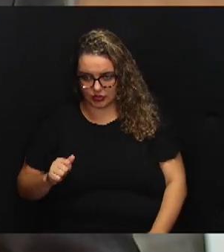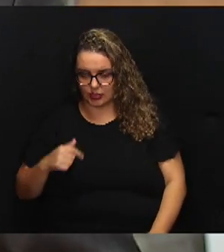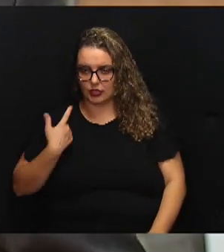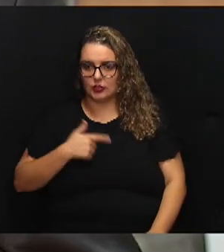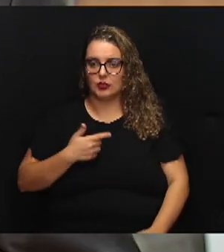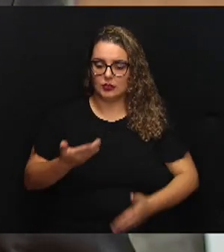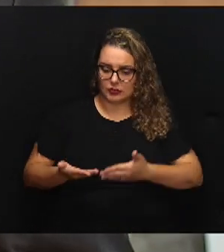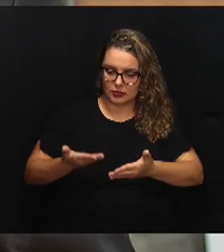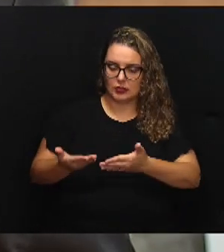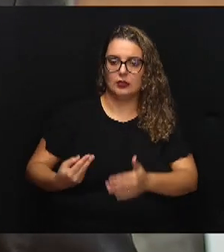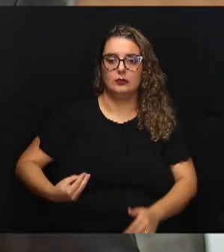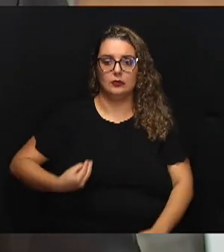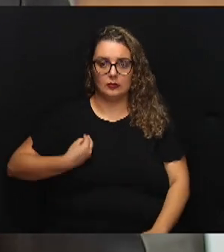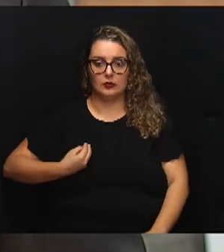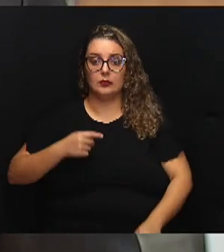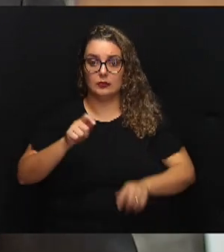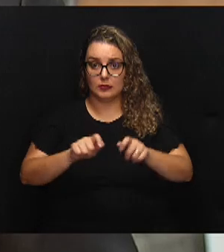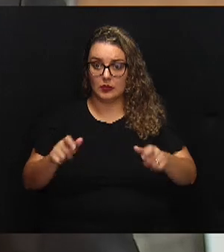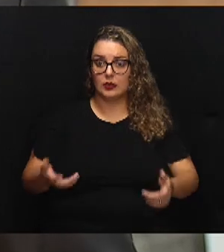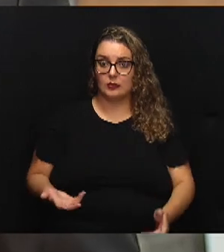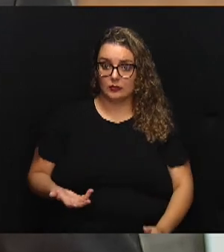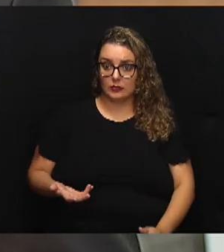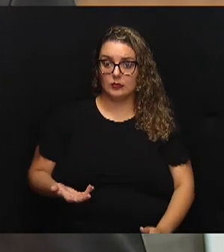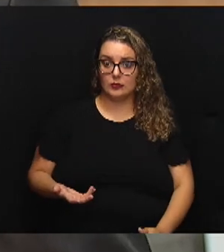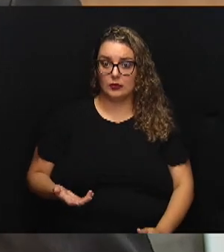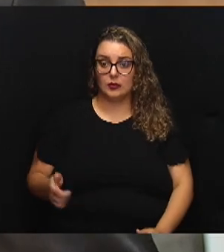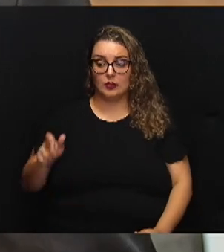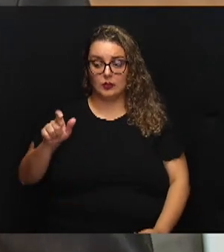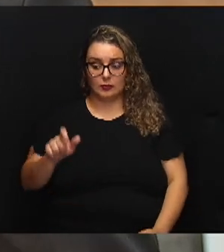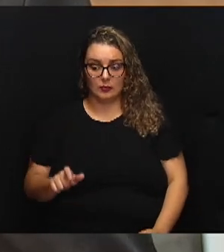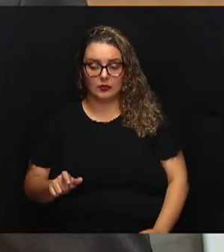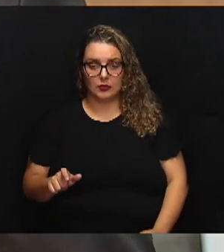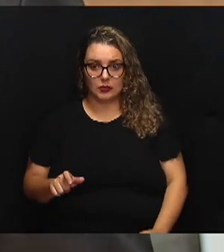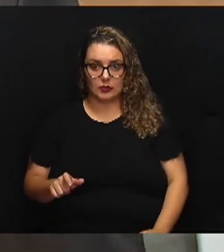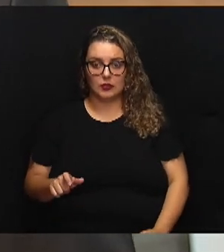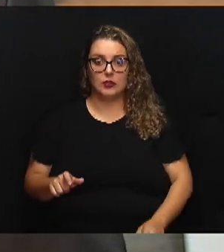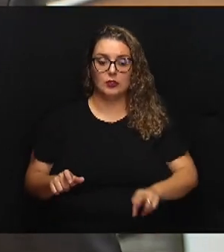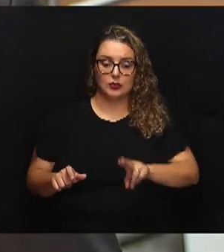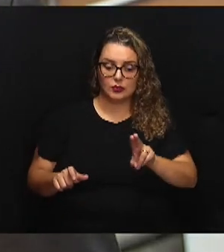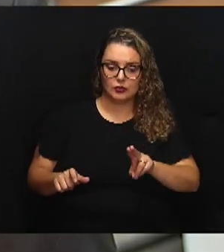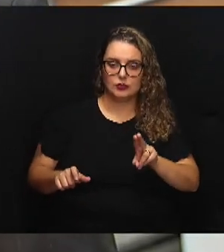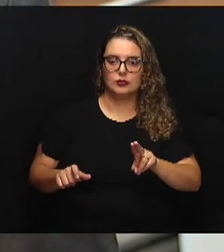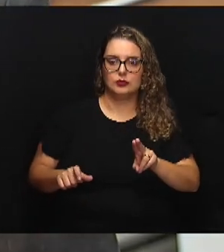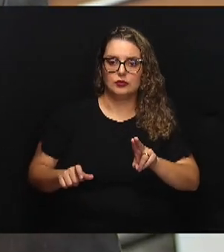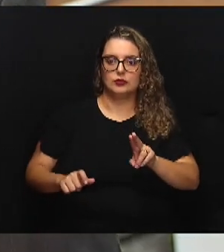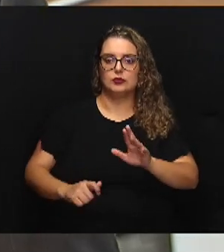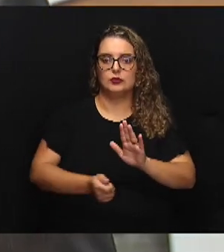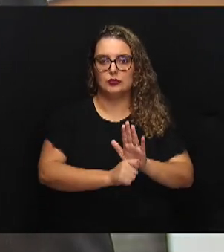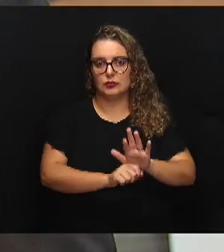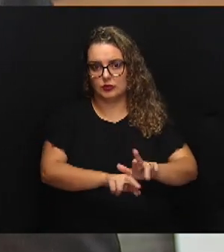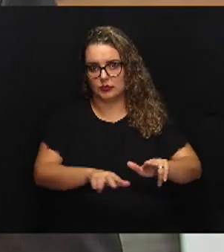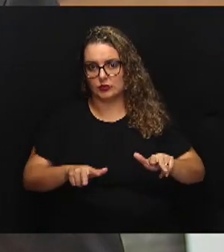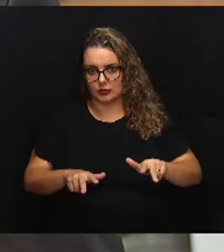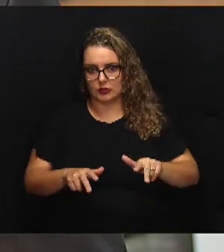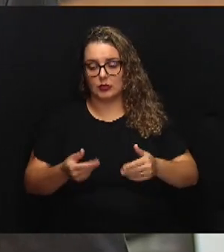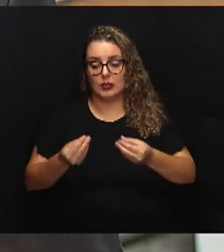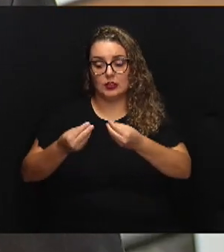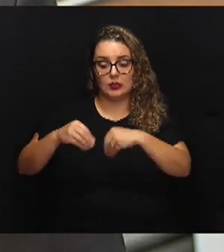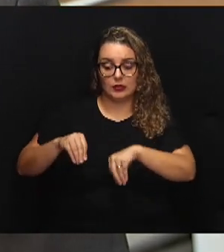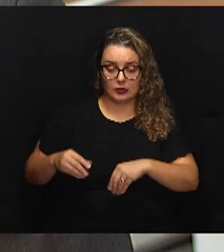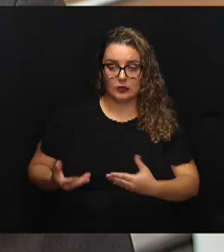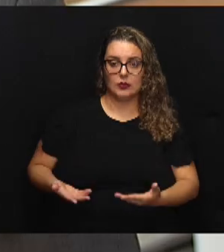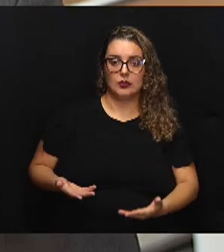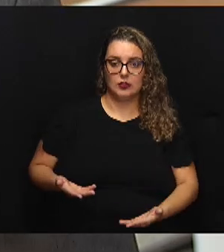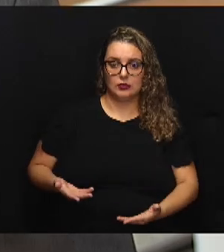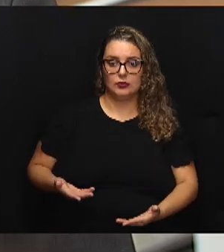prezar também pela vida das pessoas, né? E uma pessoa que faz uso de substâncias, além dela estar prejudicando,